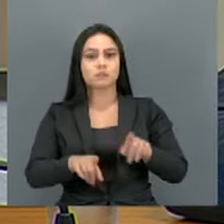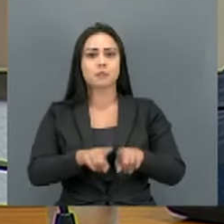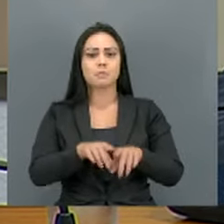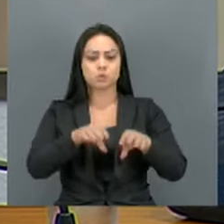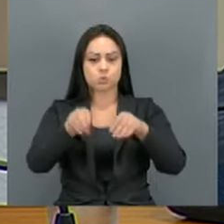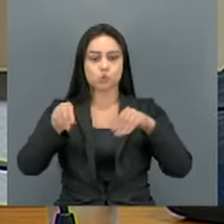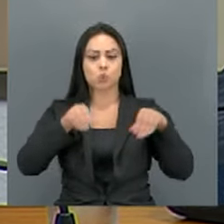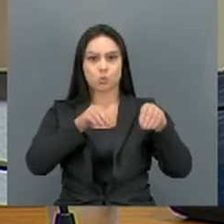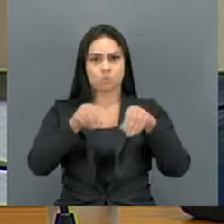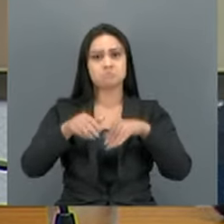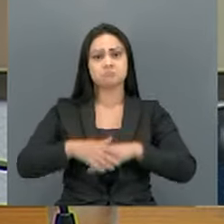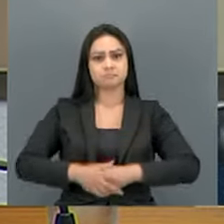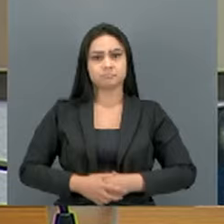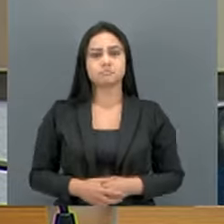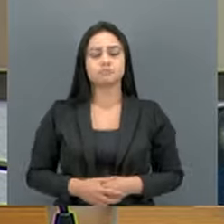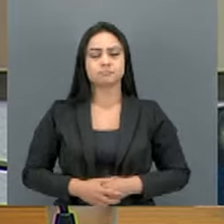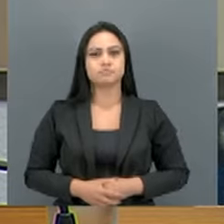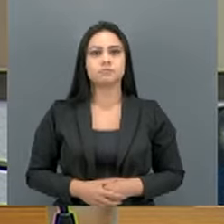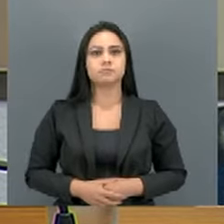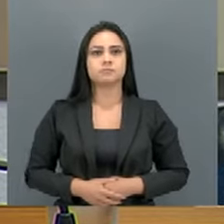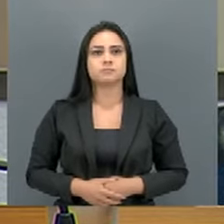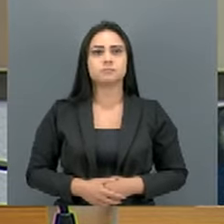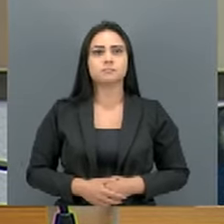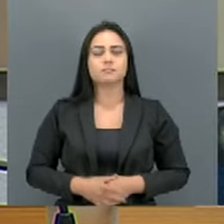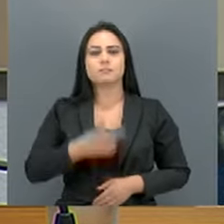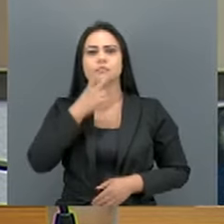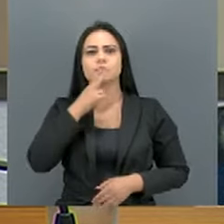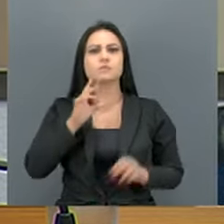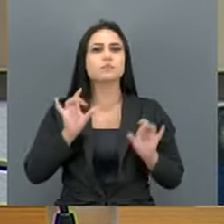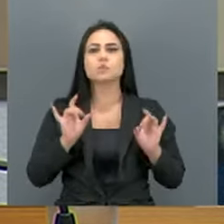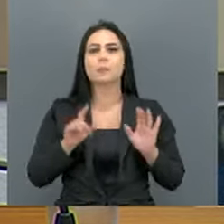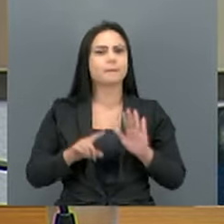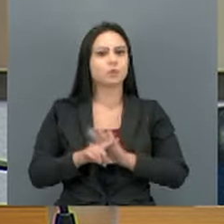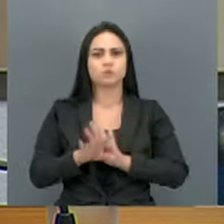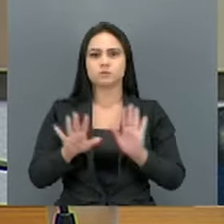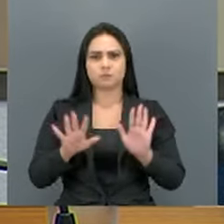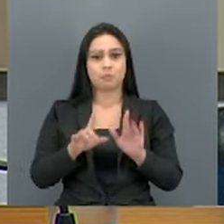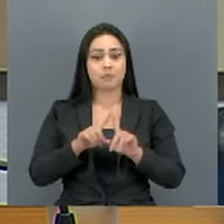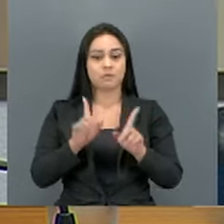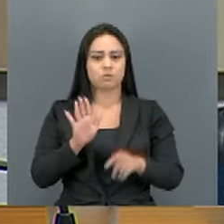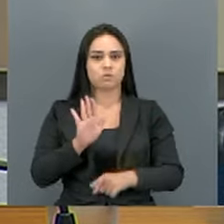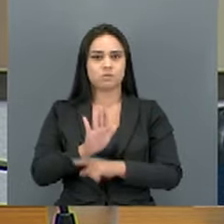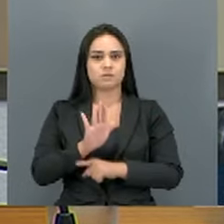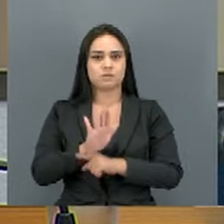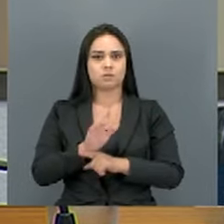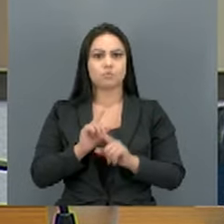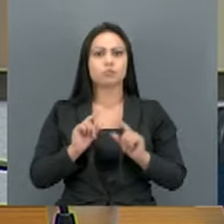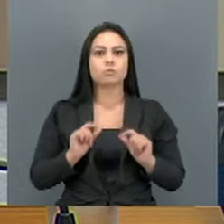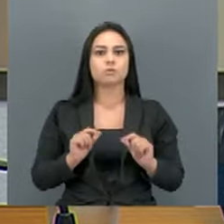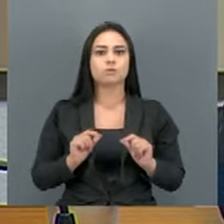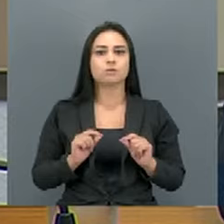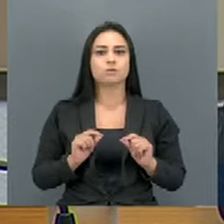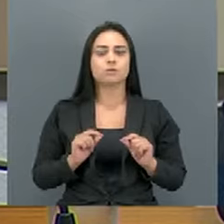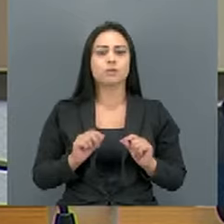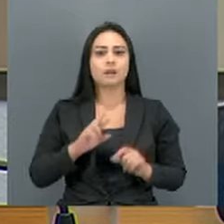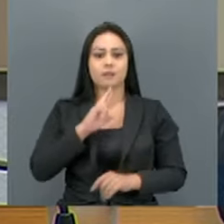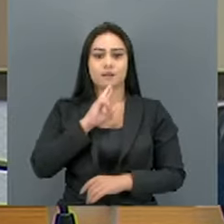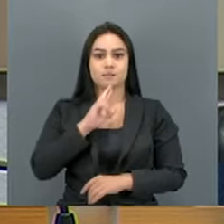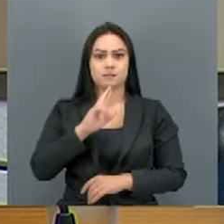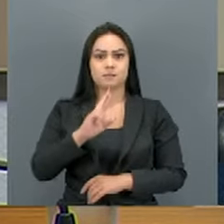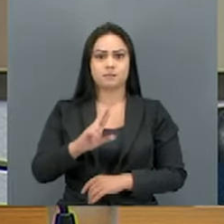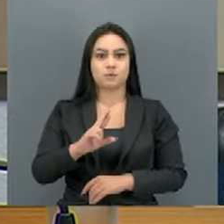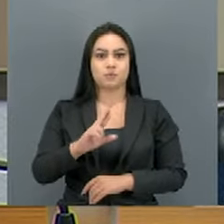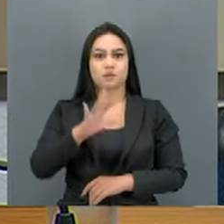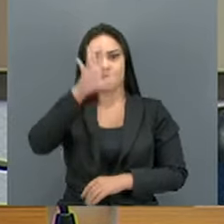solo. Me parece, aí apenas não é uma pergunta, mas uma contribuição. E na resposta do